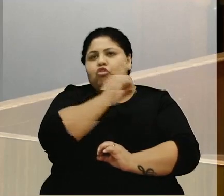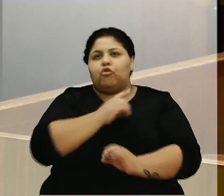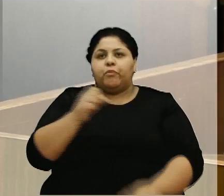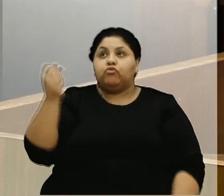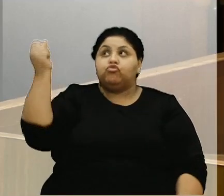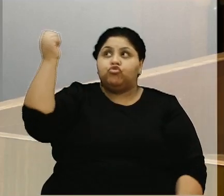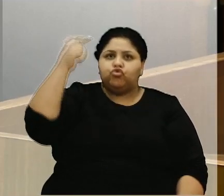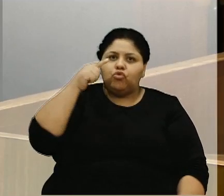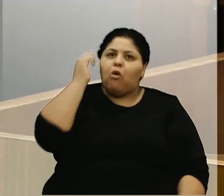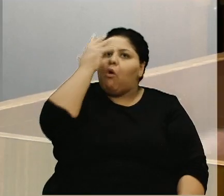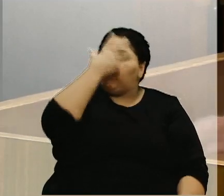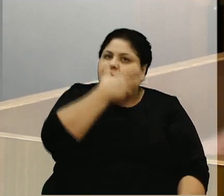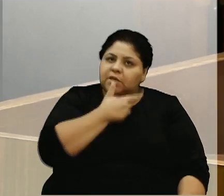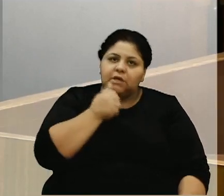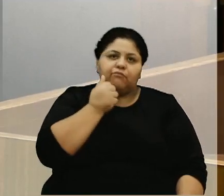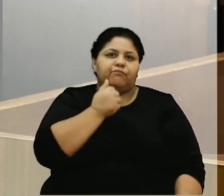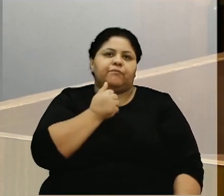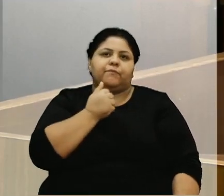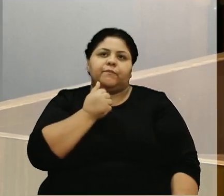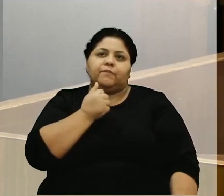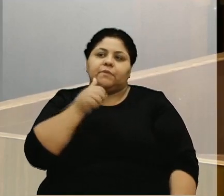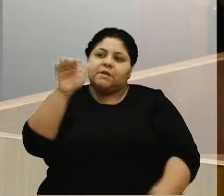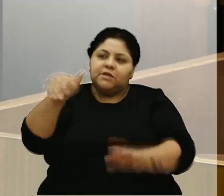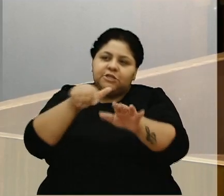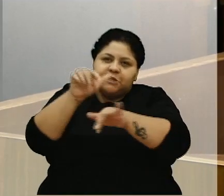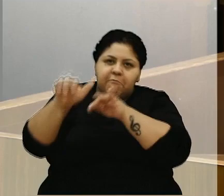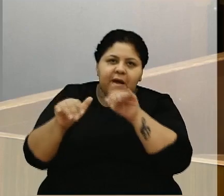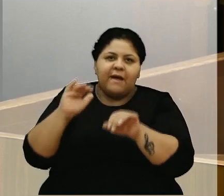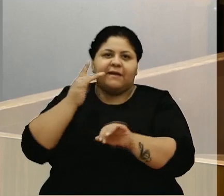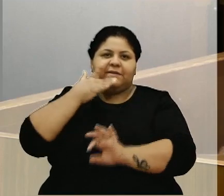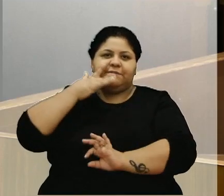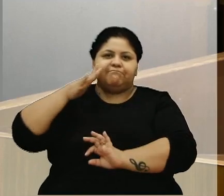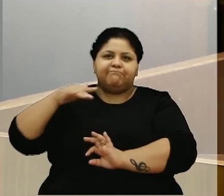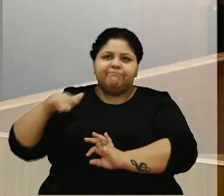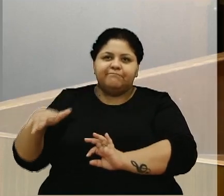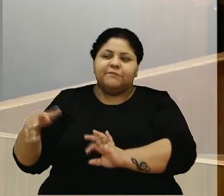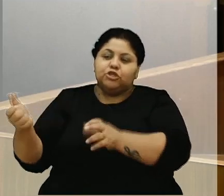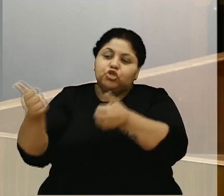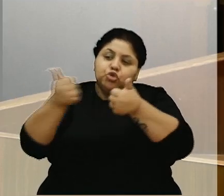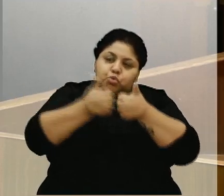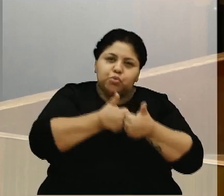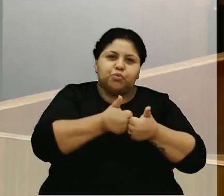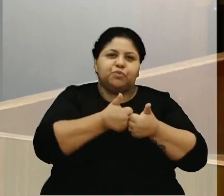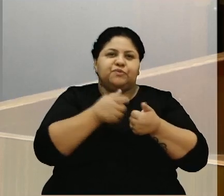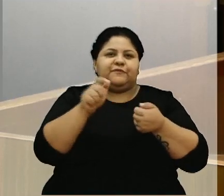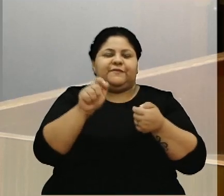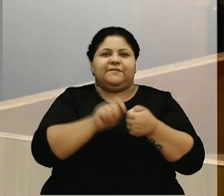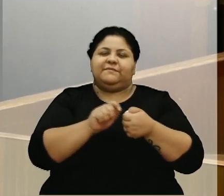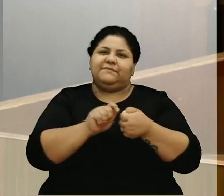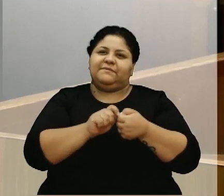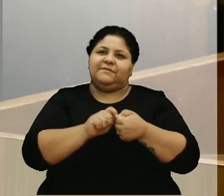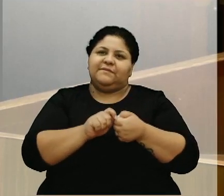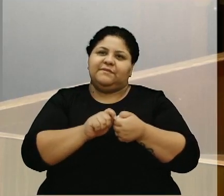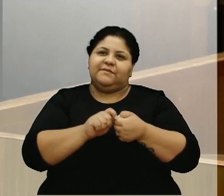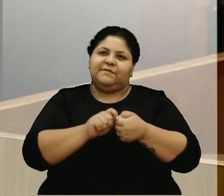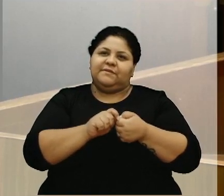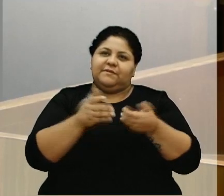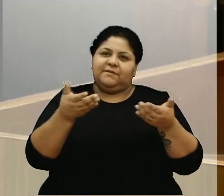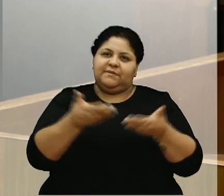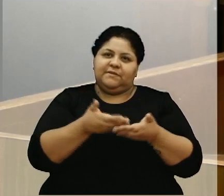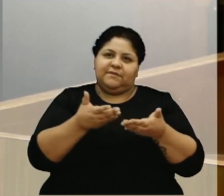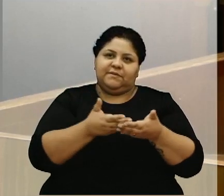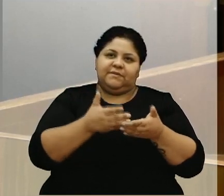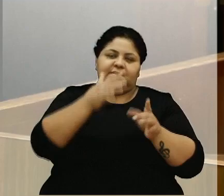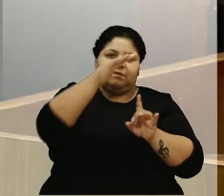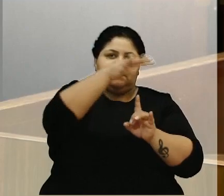um domingo bonito, trazer suas crianças, vir junto com a gente fazer essa edição da